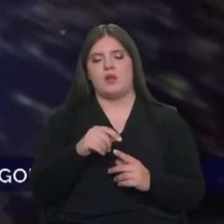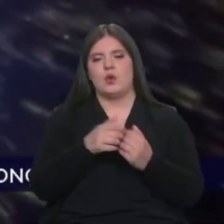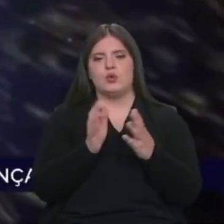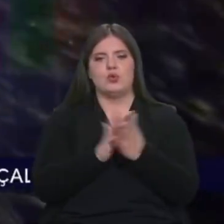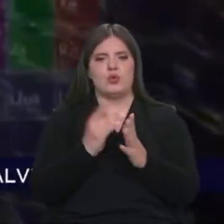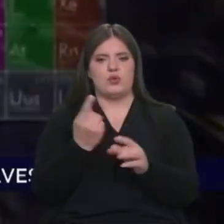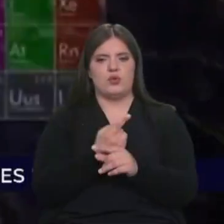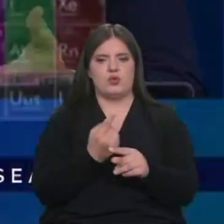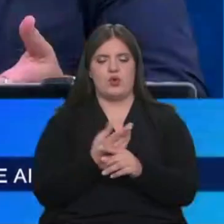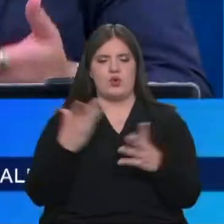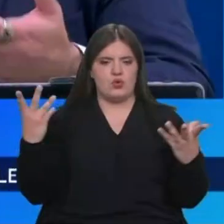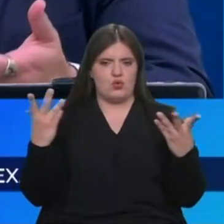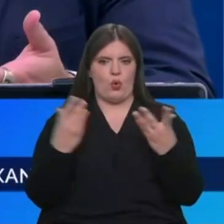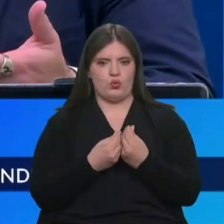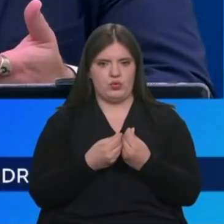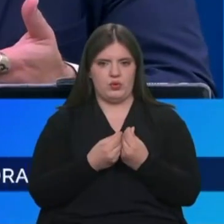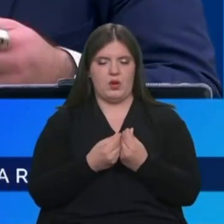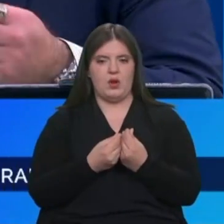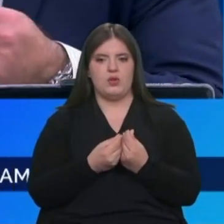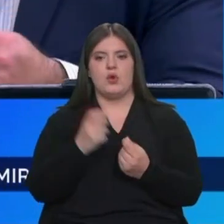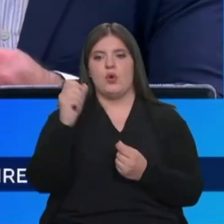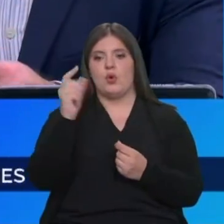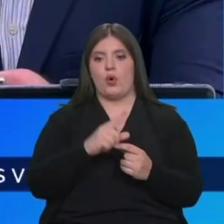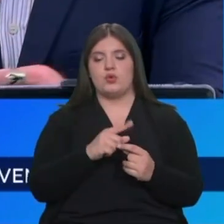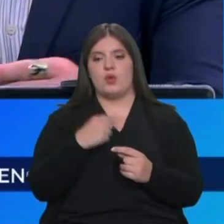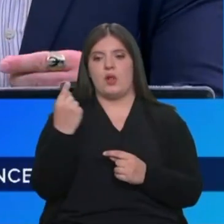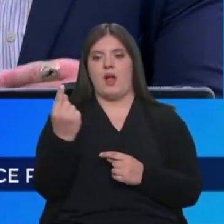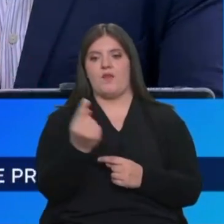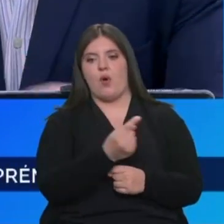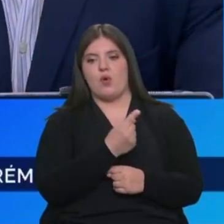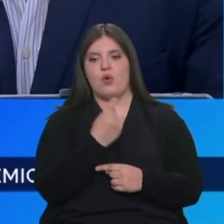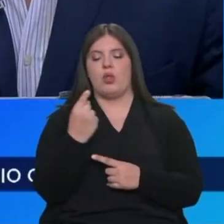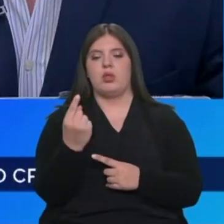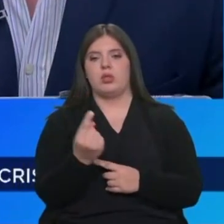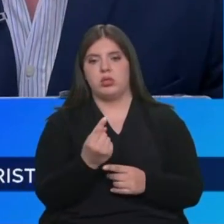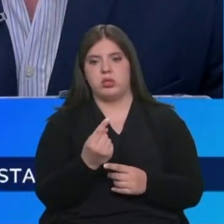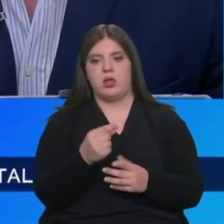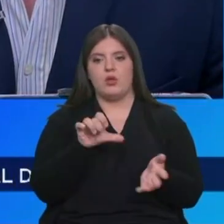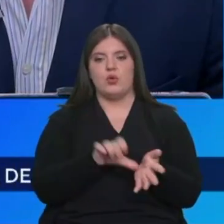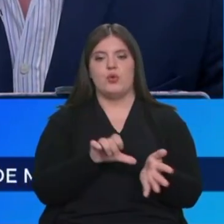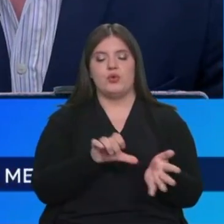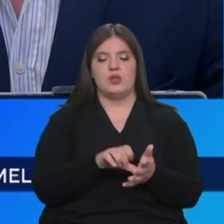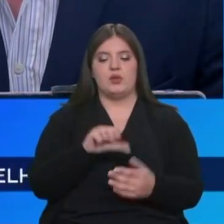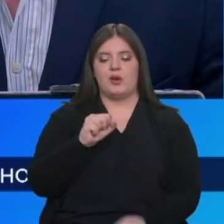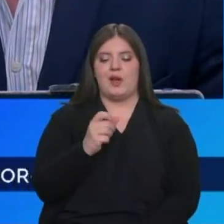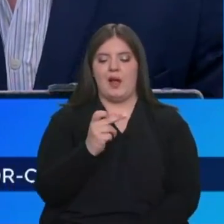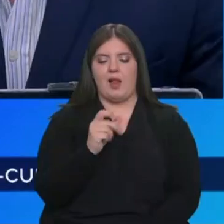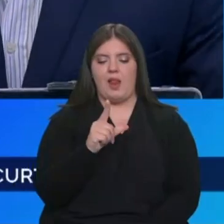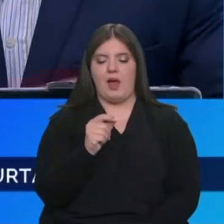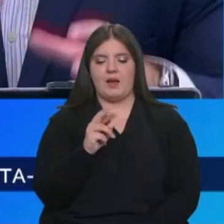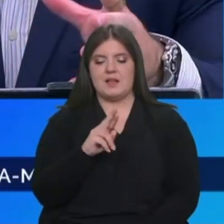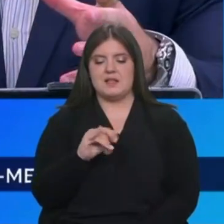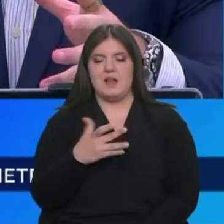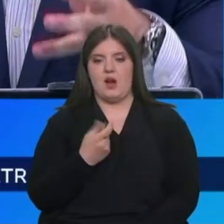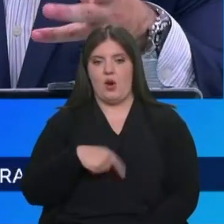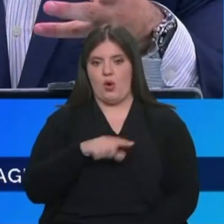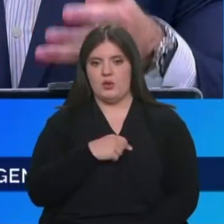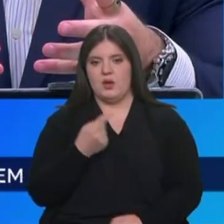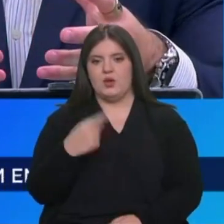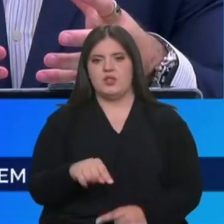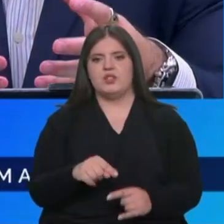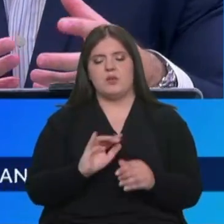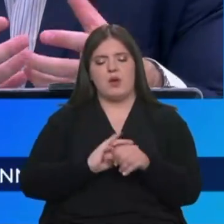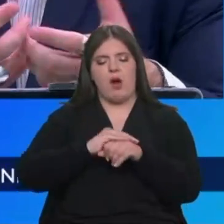todos, juntamente com o Sol e a sua gravidade, a girarem à volta do centro da nossa galáxia. Mas não é apenas isso. Nós temos uma espécie de uma